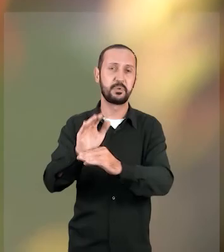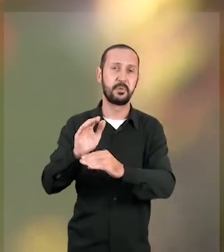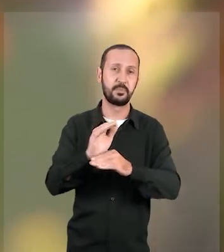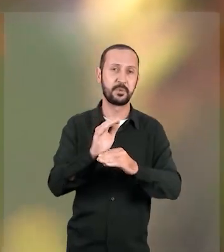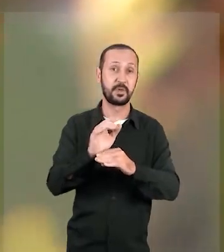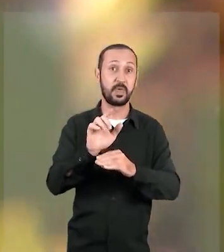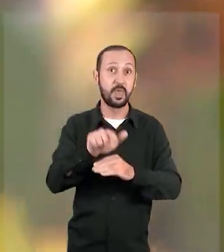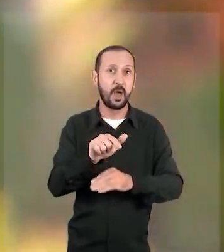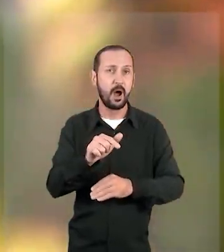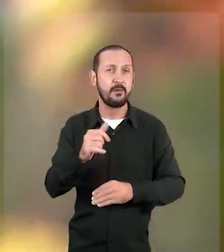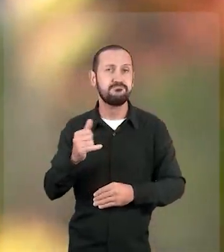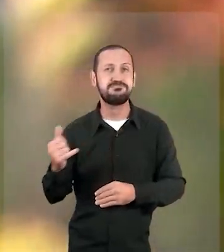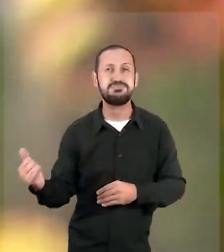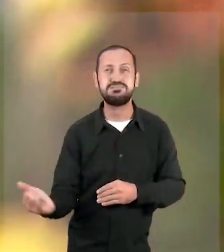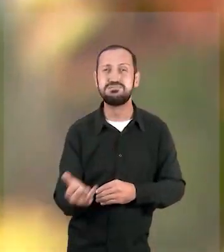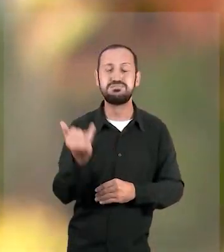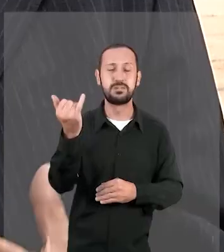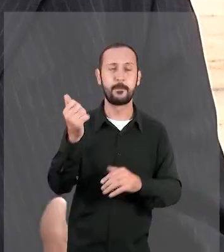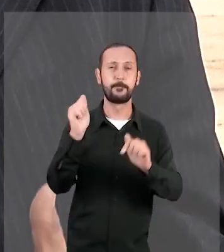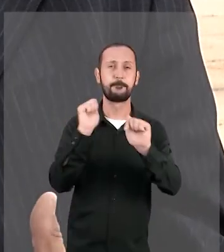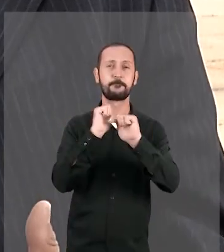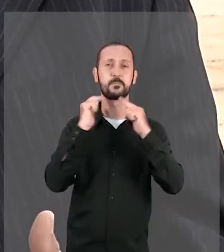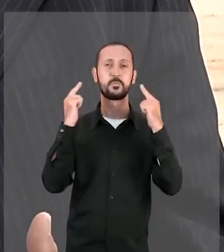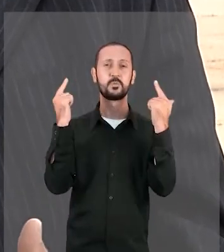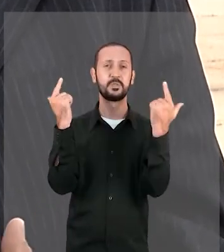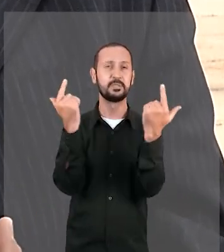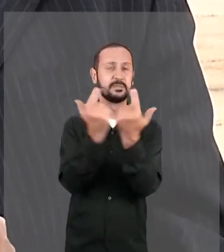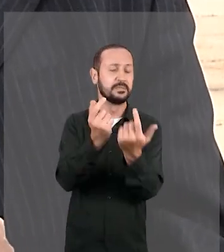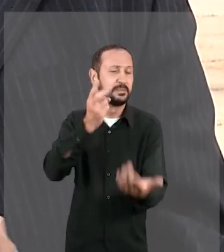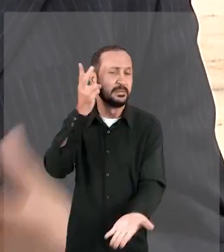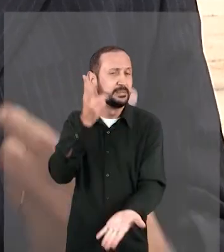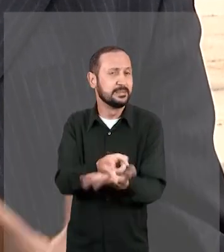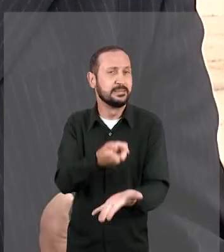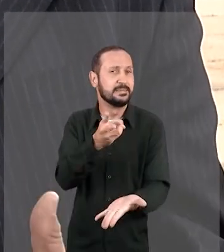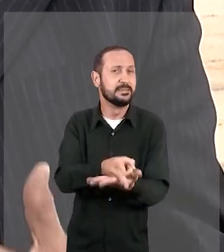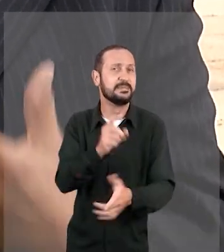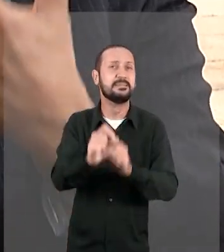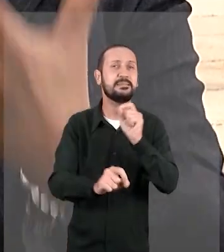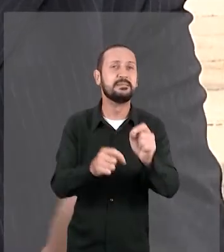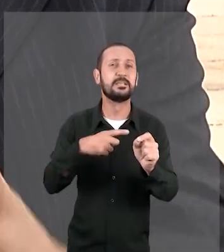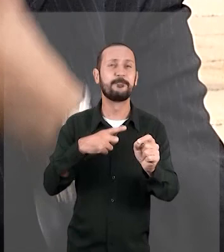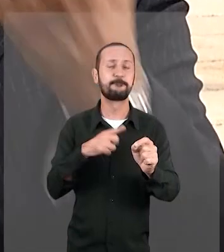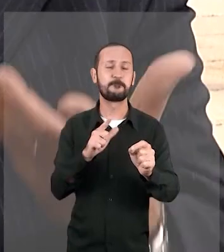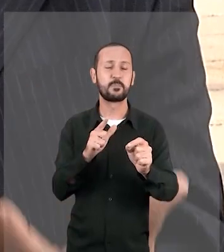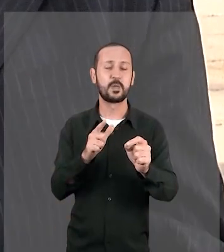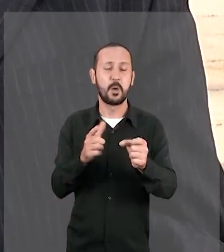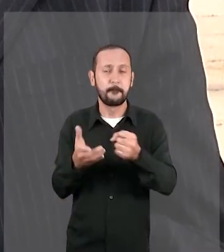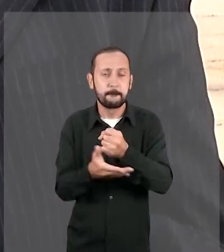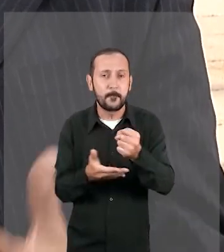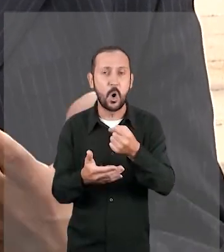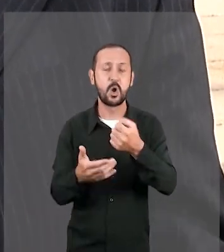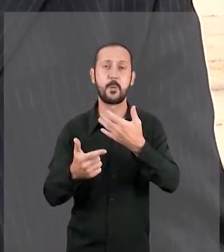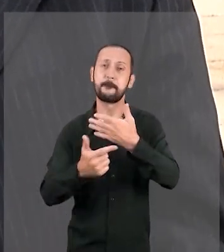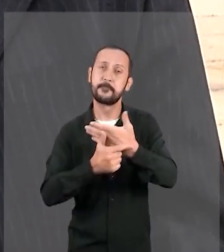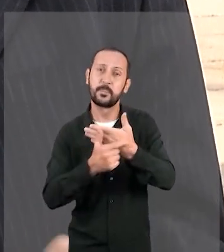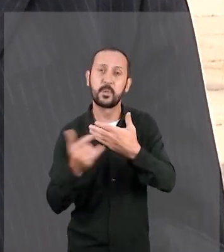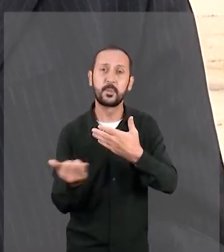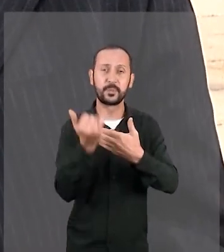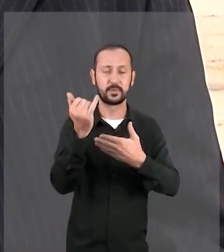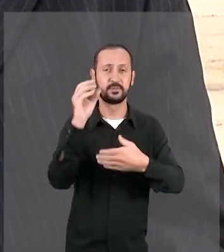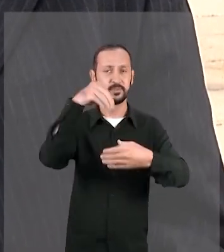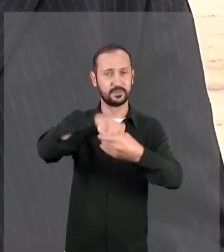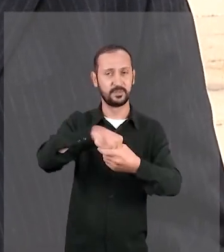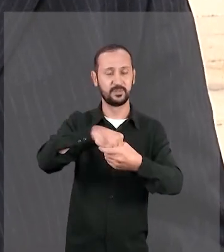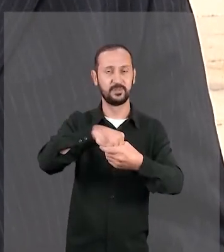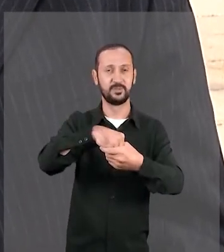do Sul da maior relevância. A Assembleia sempre teve e tem e terá um papel importante no